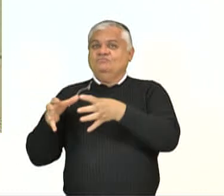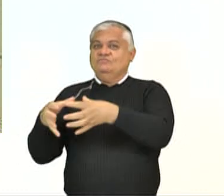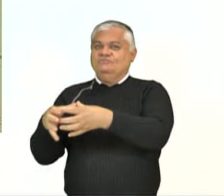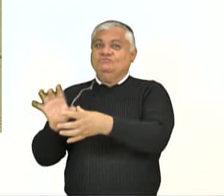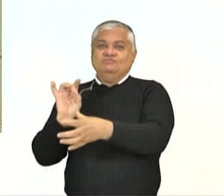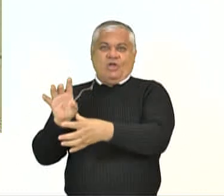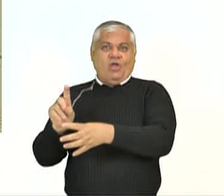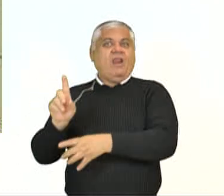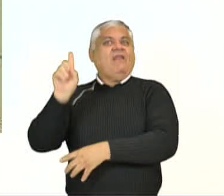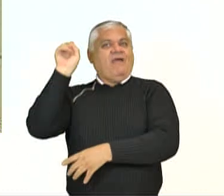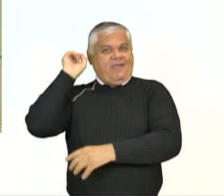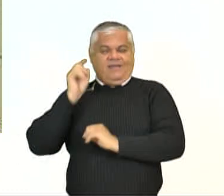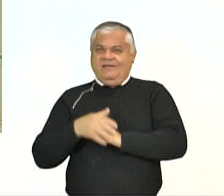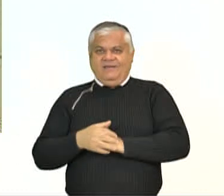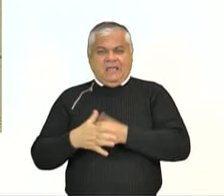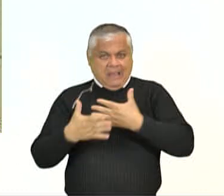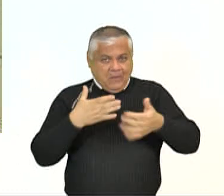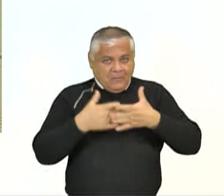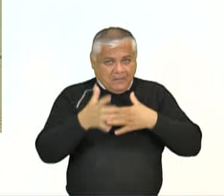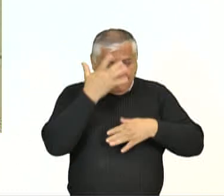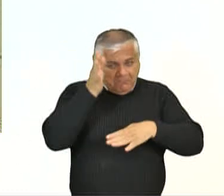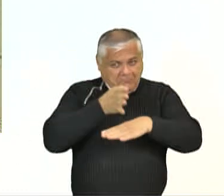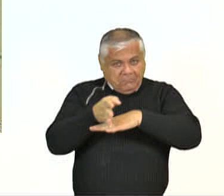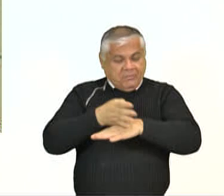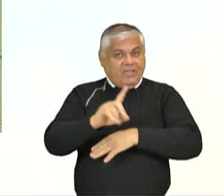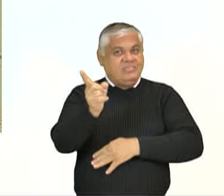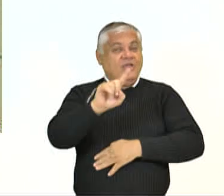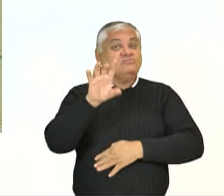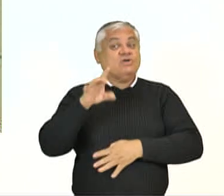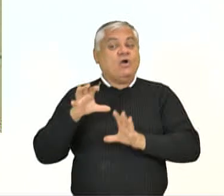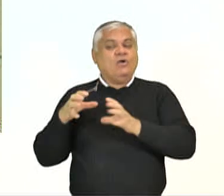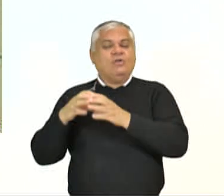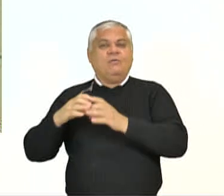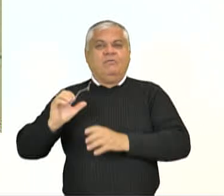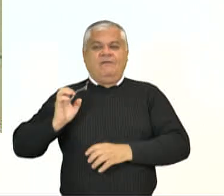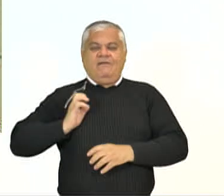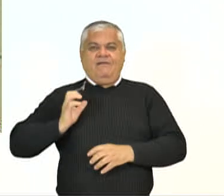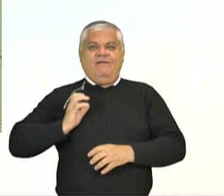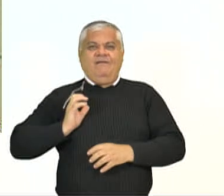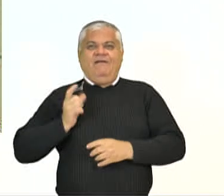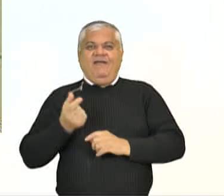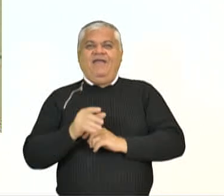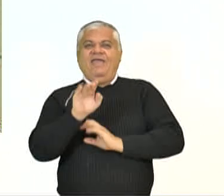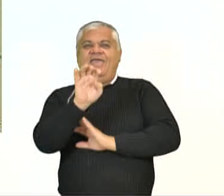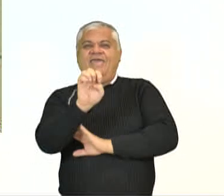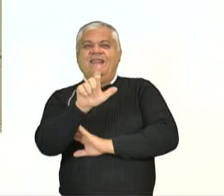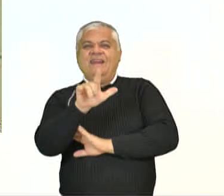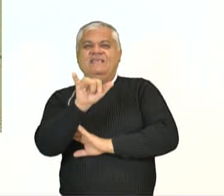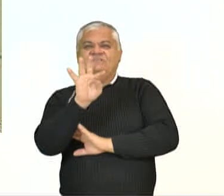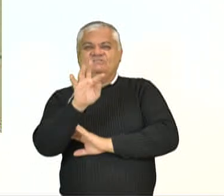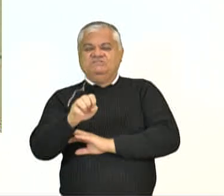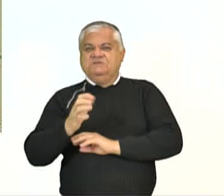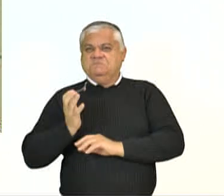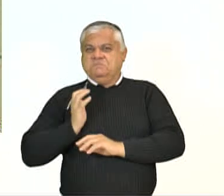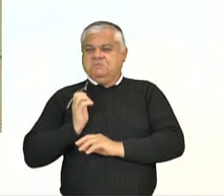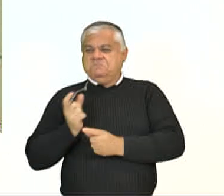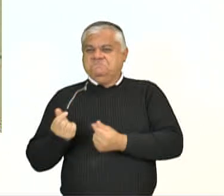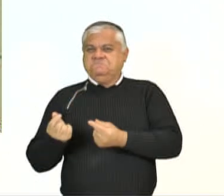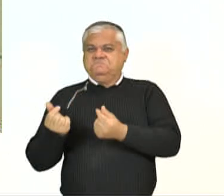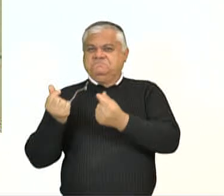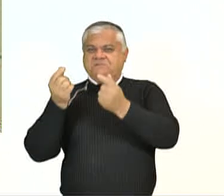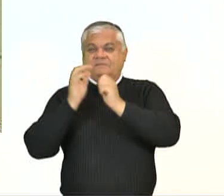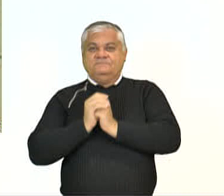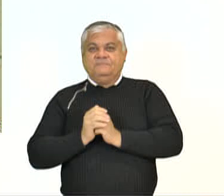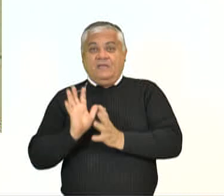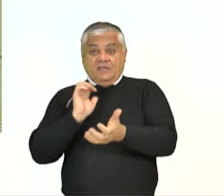Isso lá no começo. Um capital cultural, social e também econômico. Podemos dizer que foi um esporte